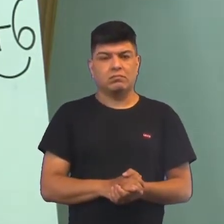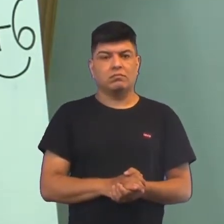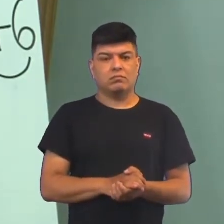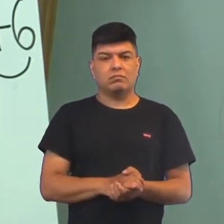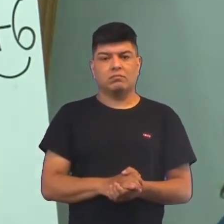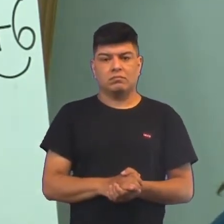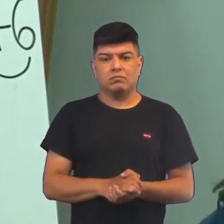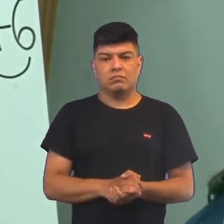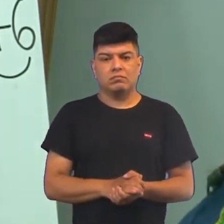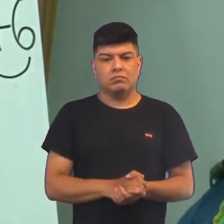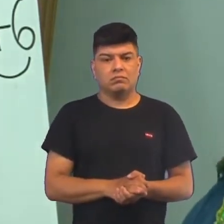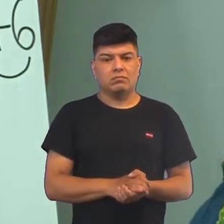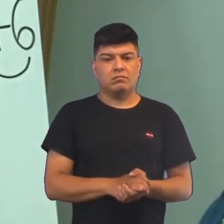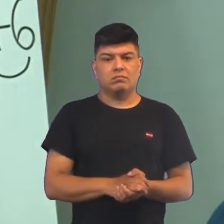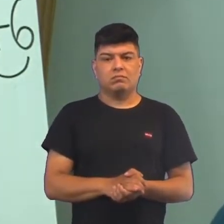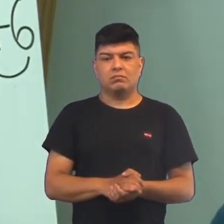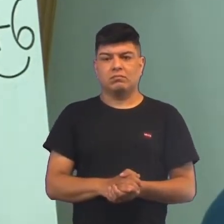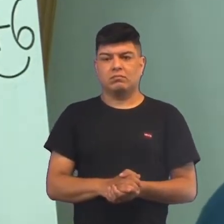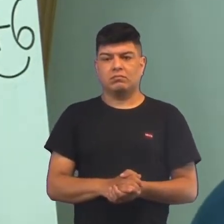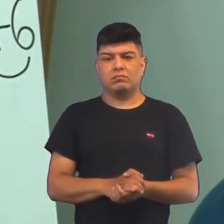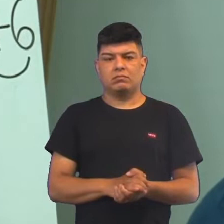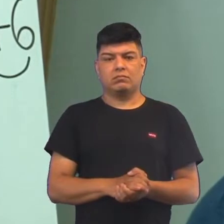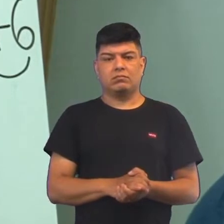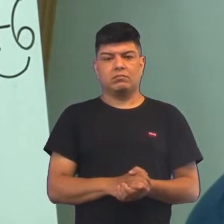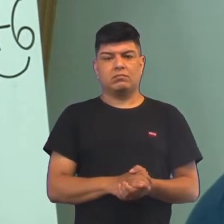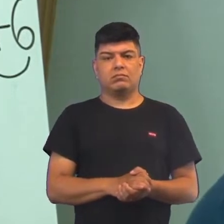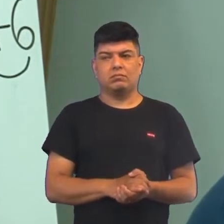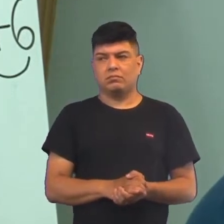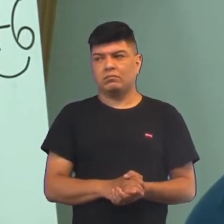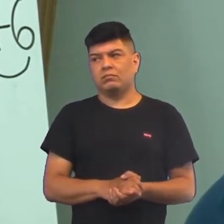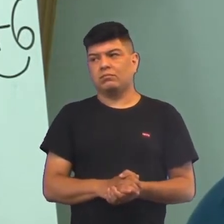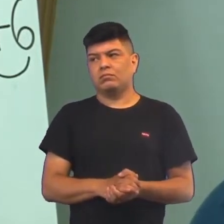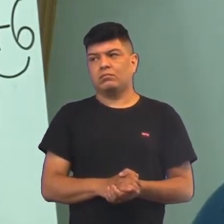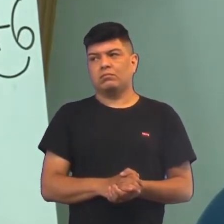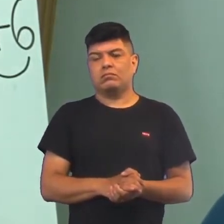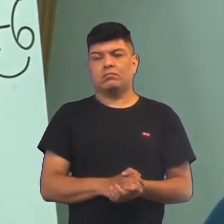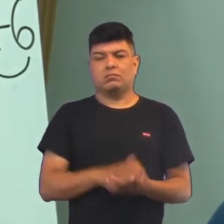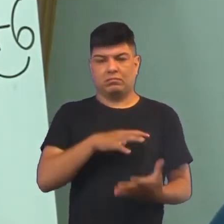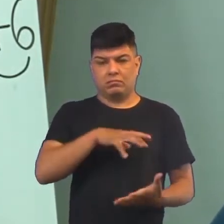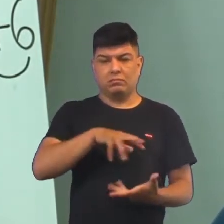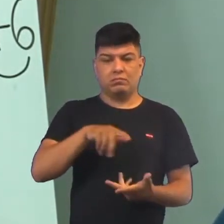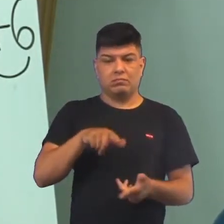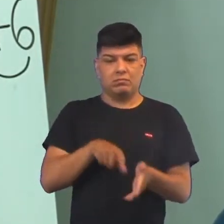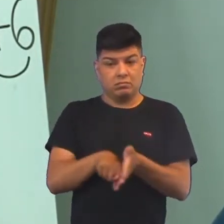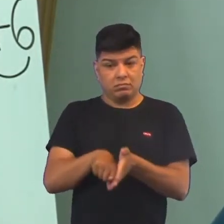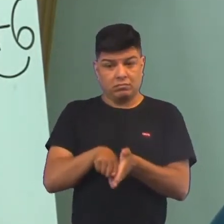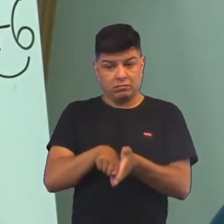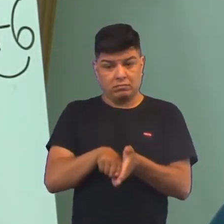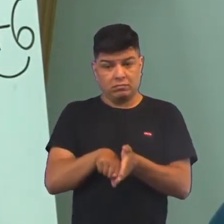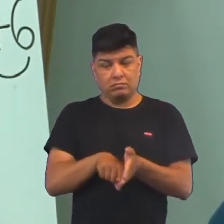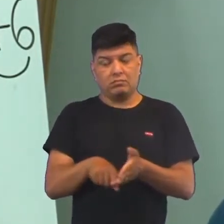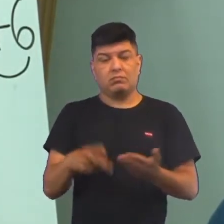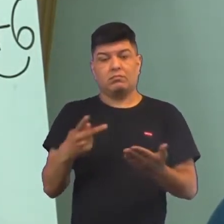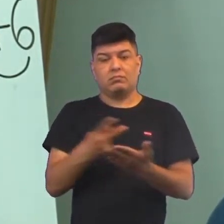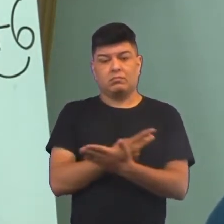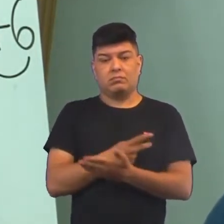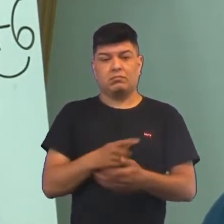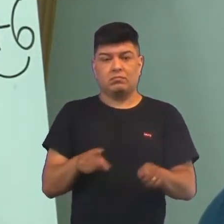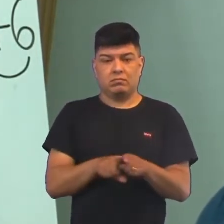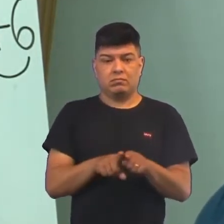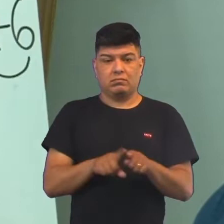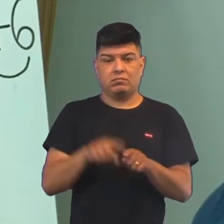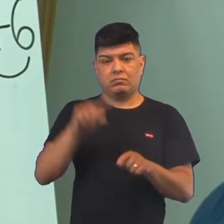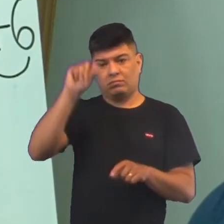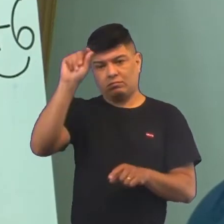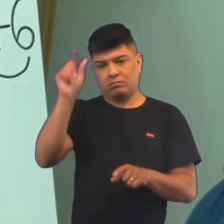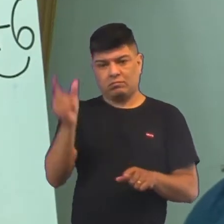quem mexe com respeito a isso na Terra, os estudos que são realizados, tá? E na